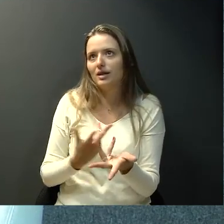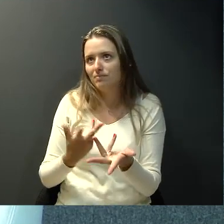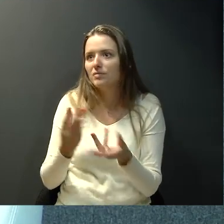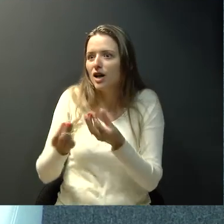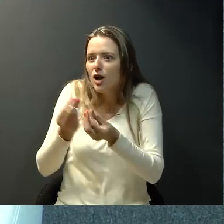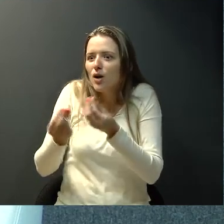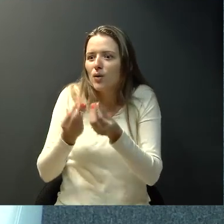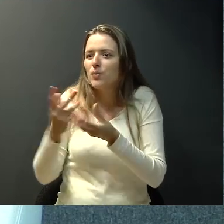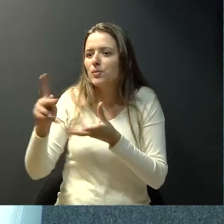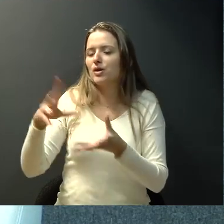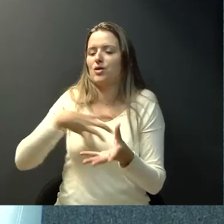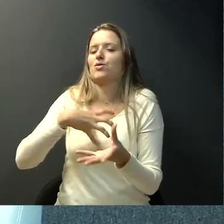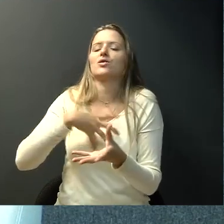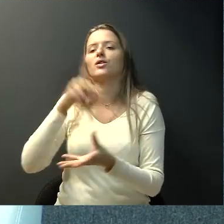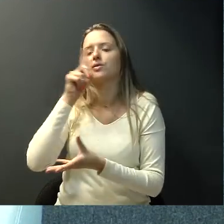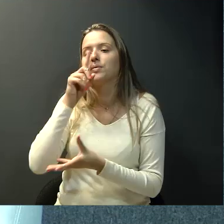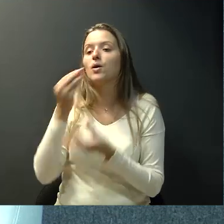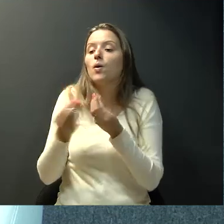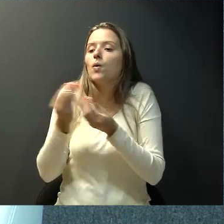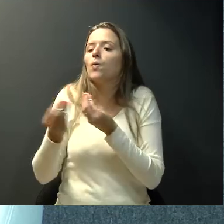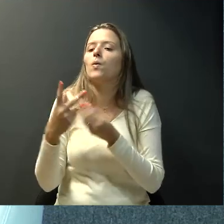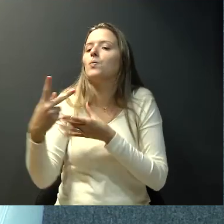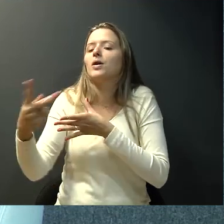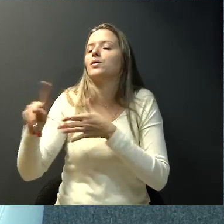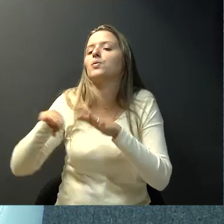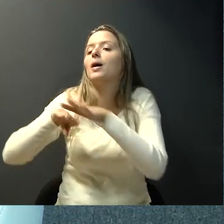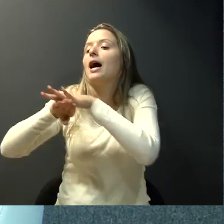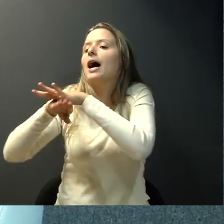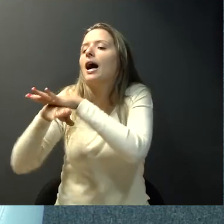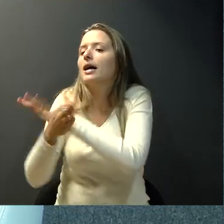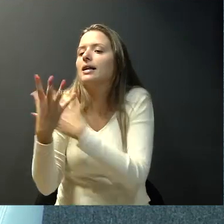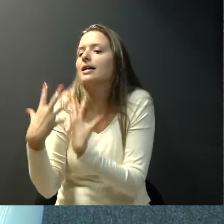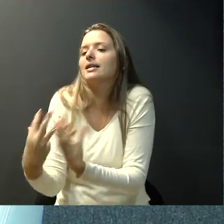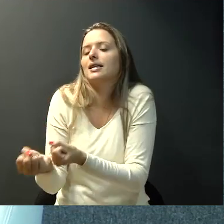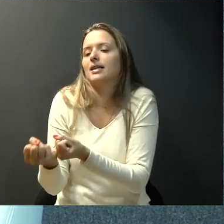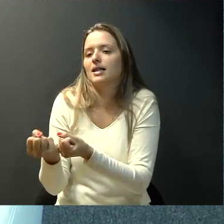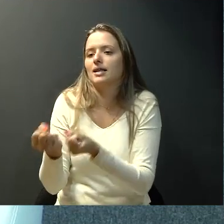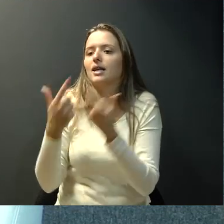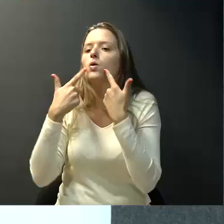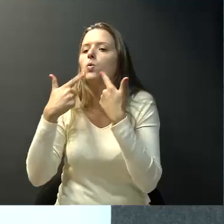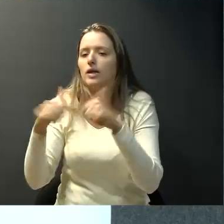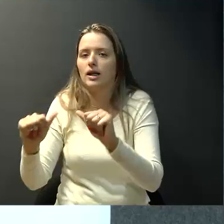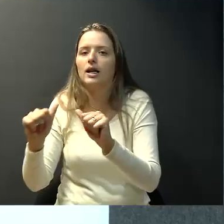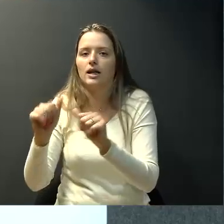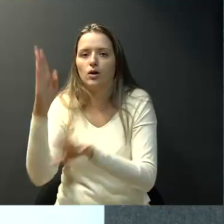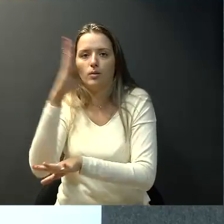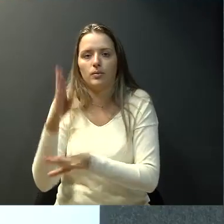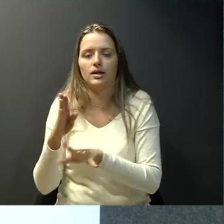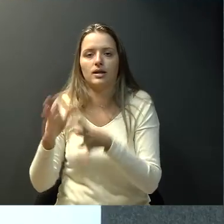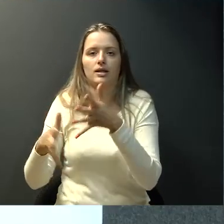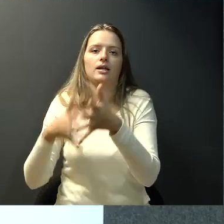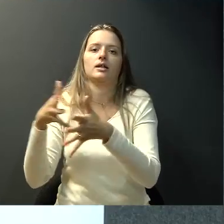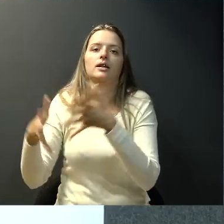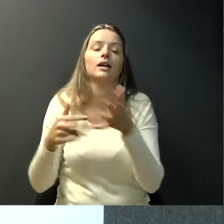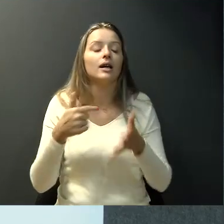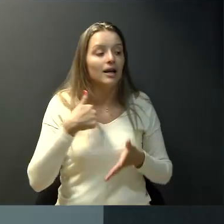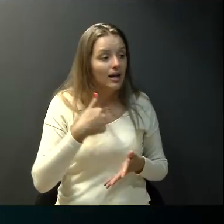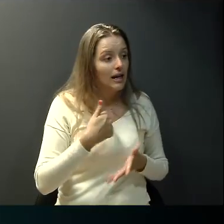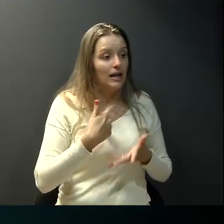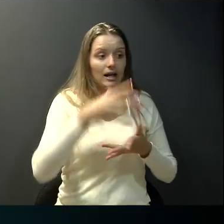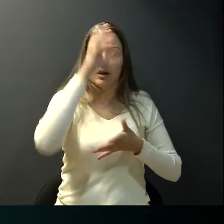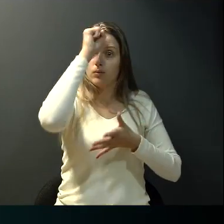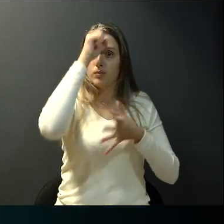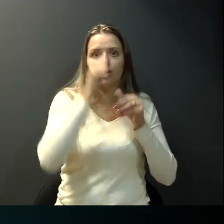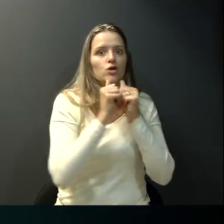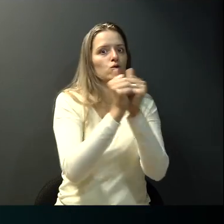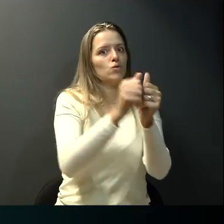como mãe. Como é que foi a tua adaptação com a língua brasileira de sinais? Assim, eu aprendi junto com o Andrei.